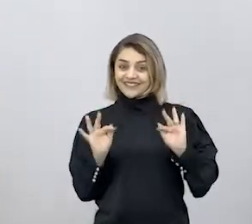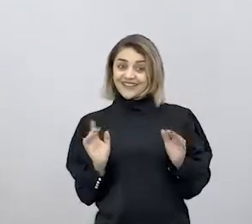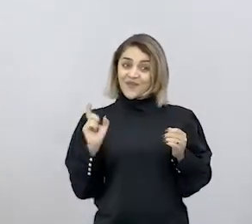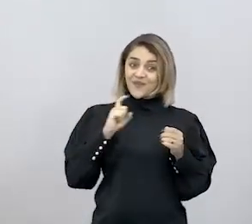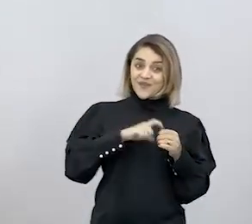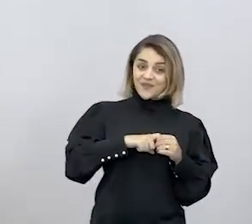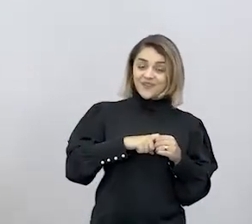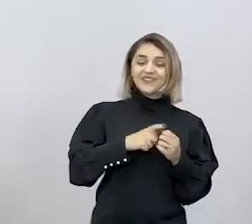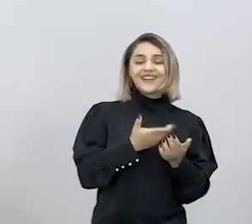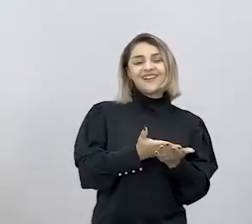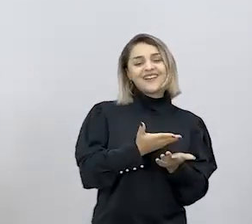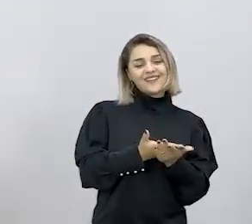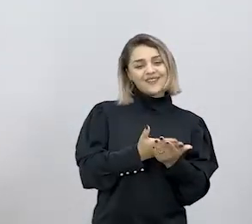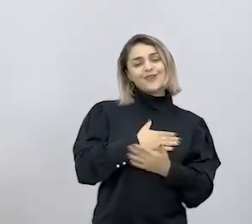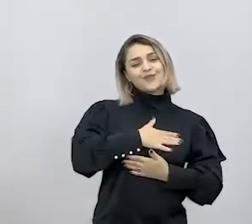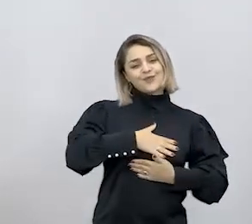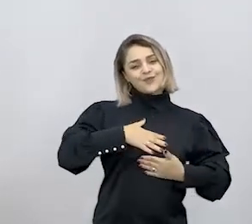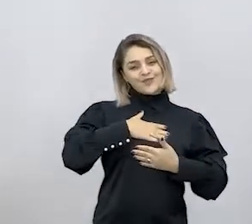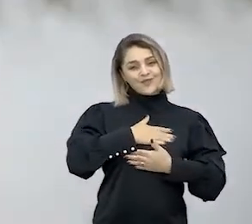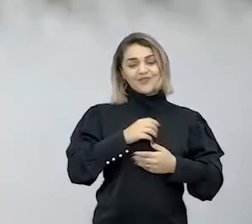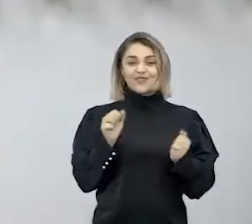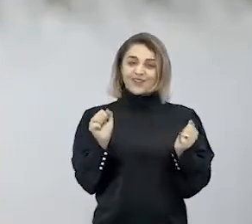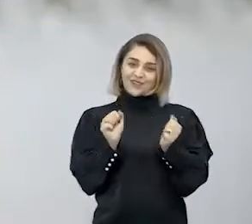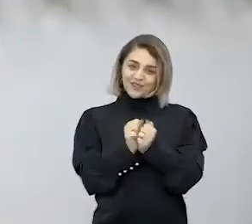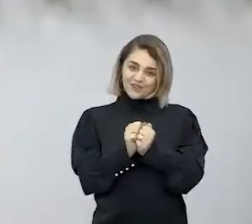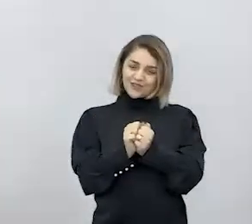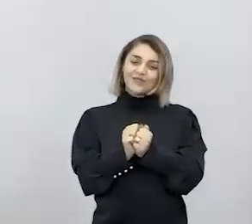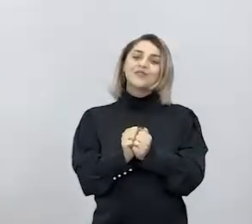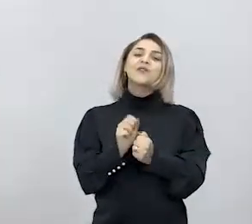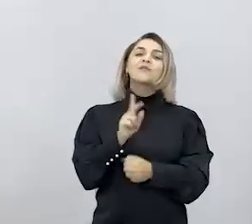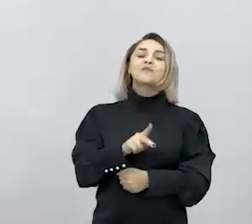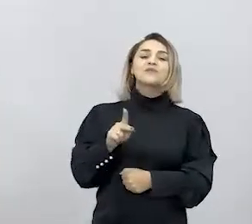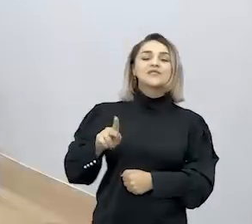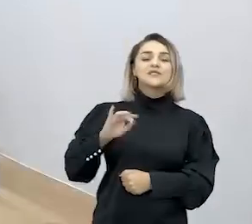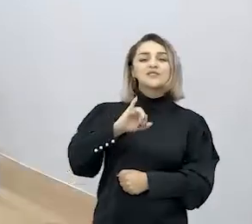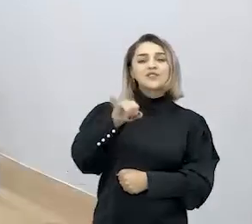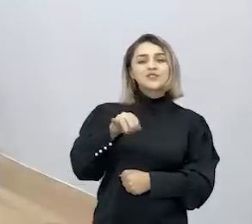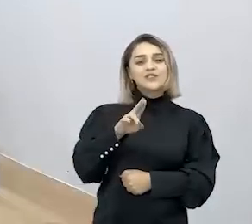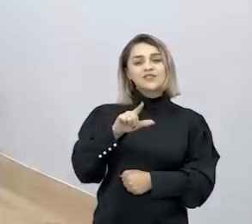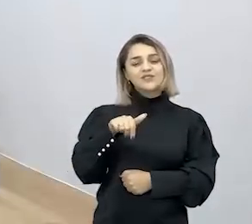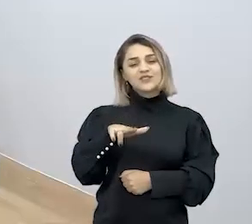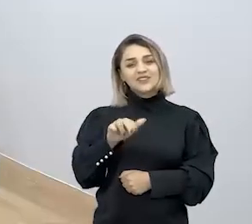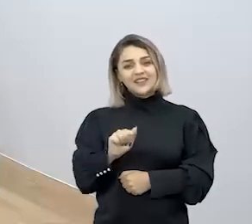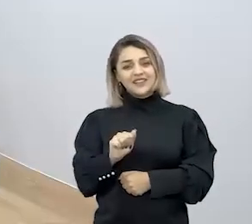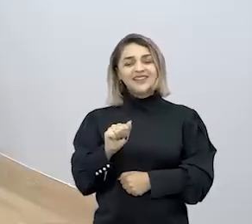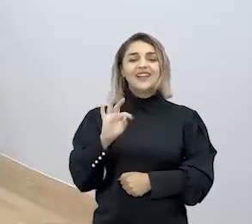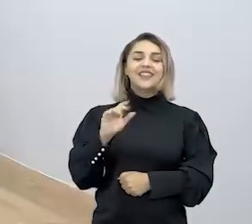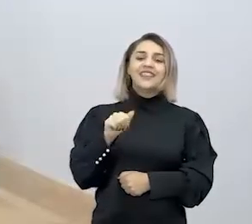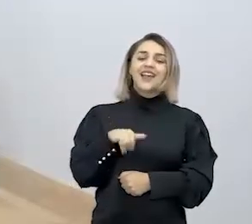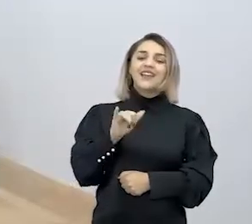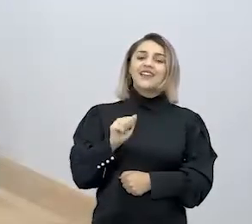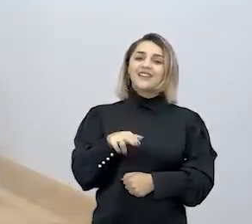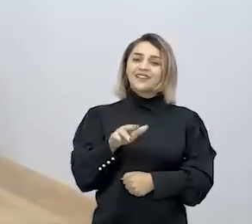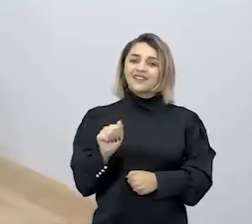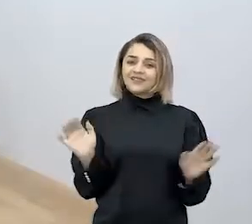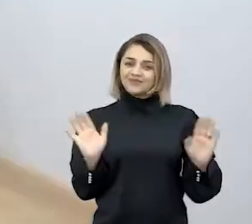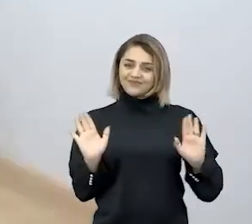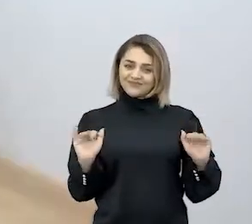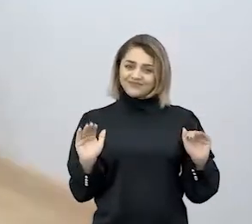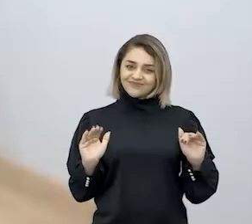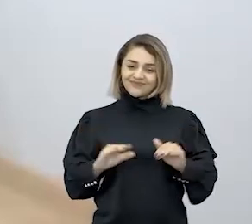bastante. Agora, fiquem ao vivo com a professora Juliana e com a professora Tayana. Até daqui a pouquinho. Tchau, tchau. Falou. Roda a vinheta.